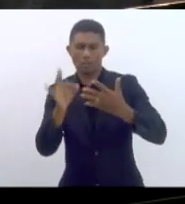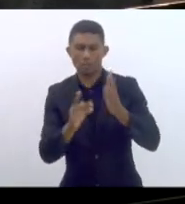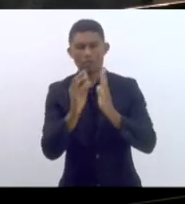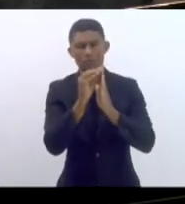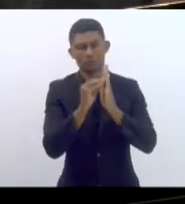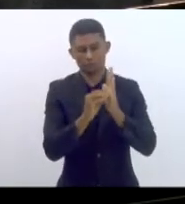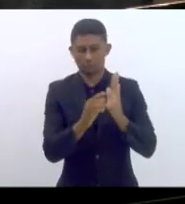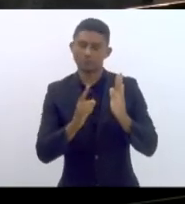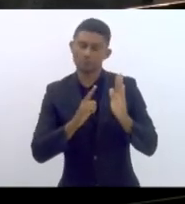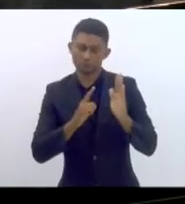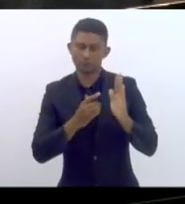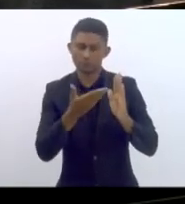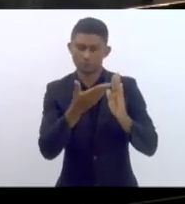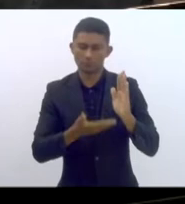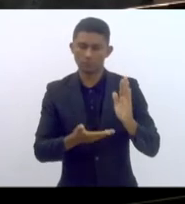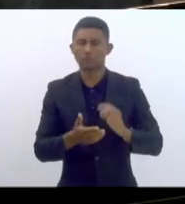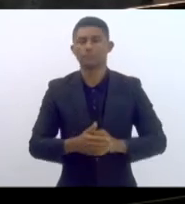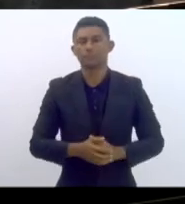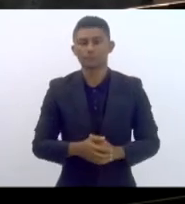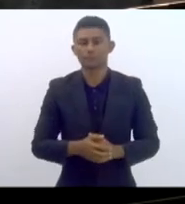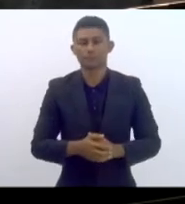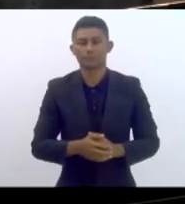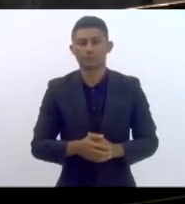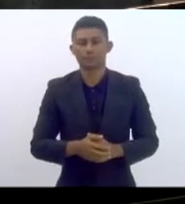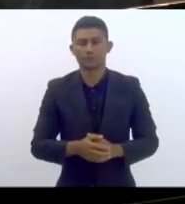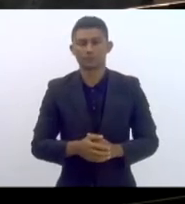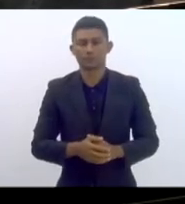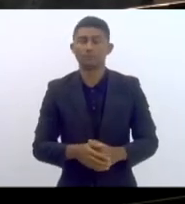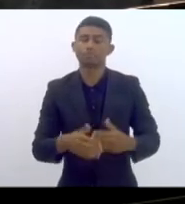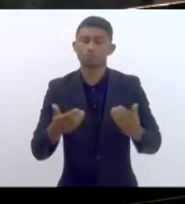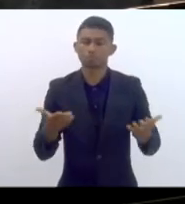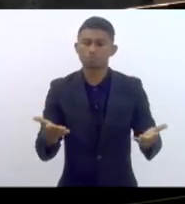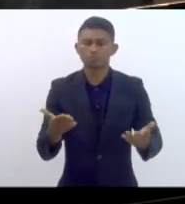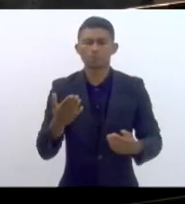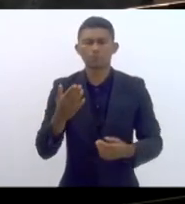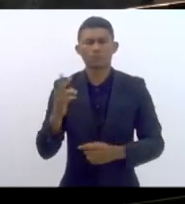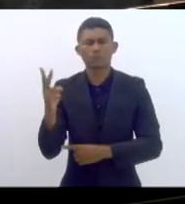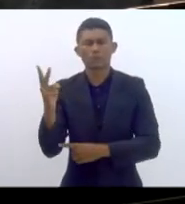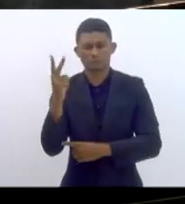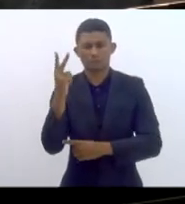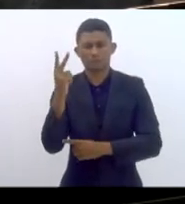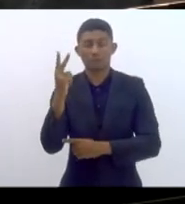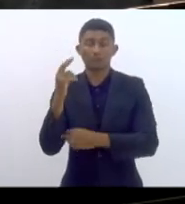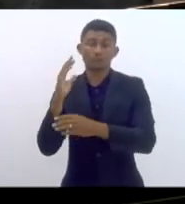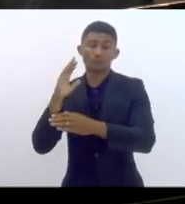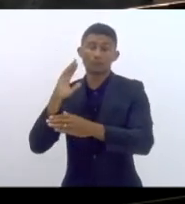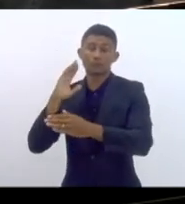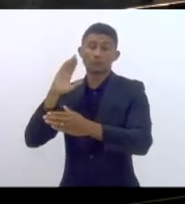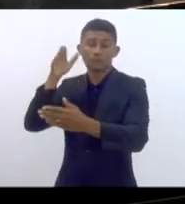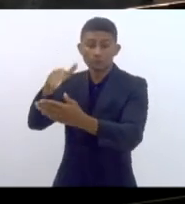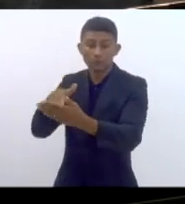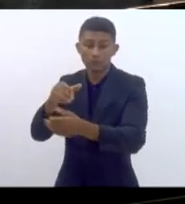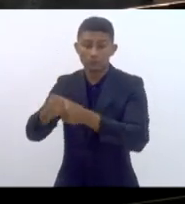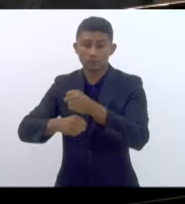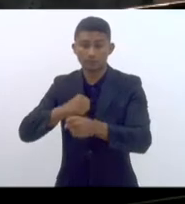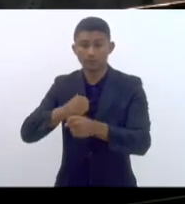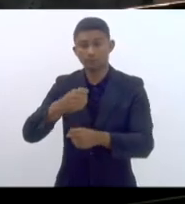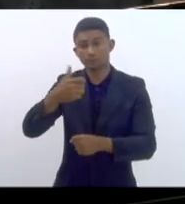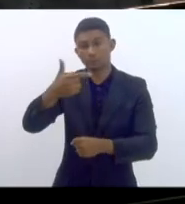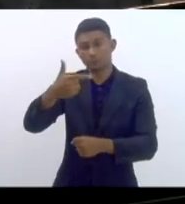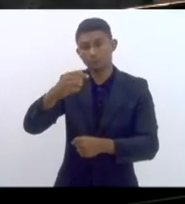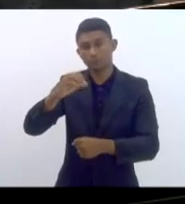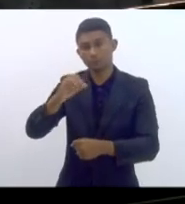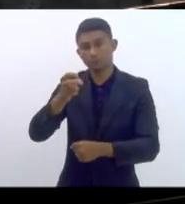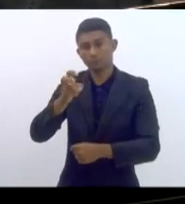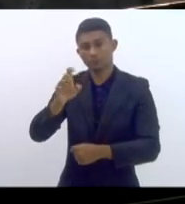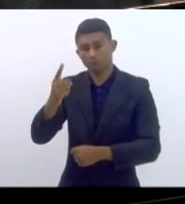foram utilizadas para as projeções. E aí, jogando esses valores até 2051, que seria o ano em que a gente ainda